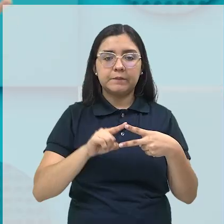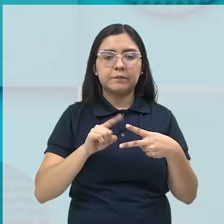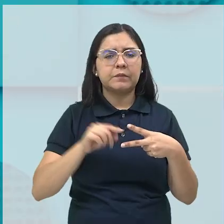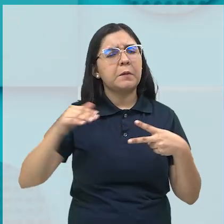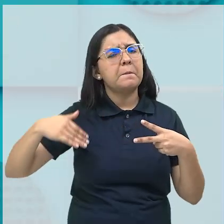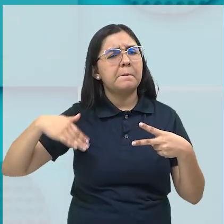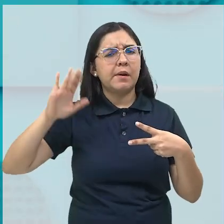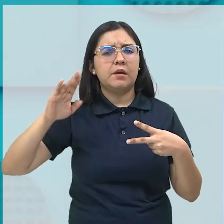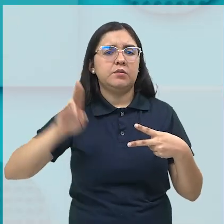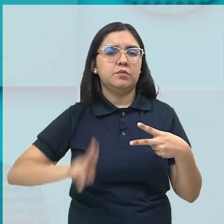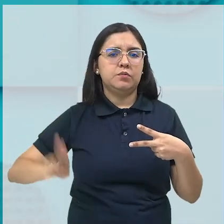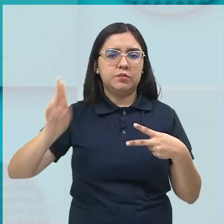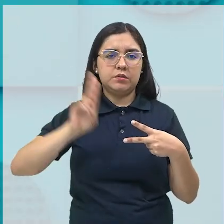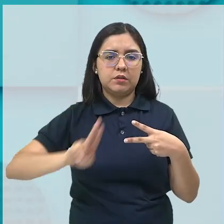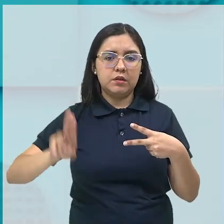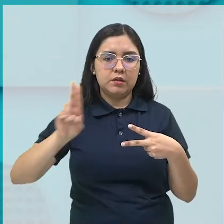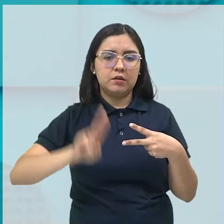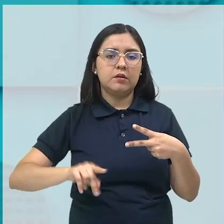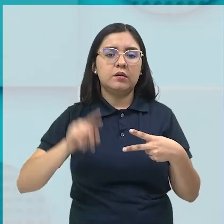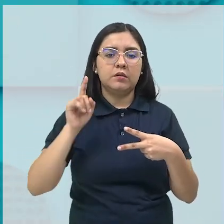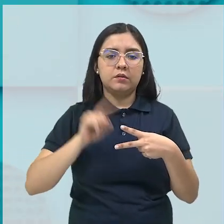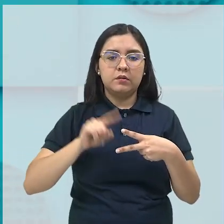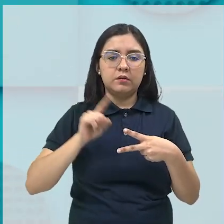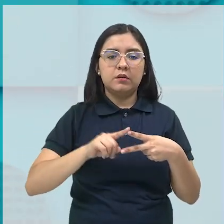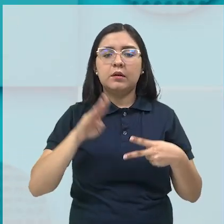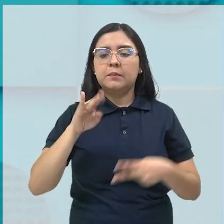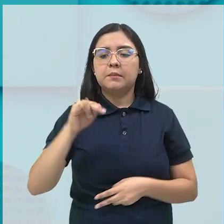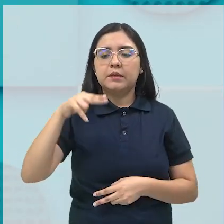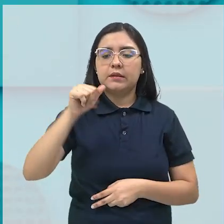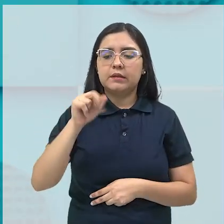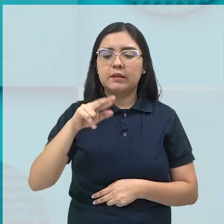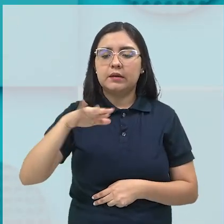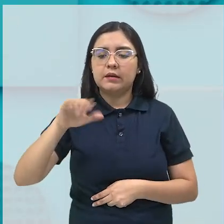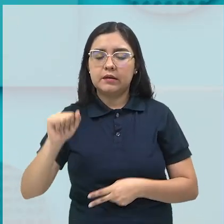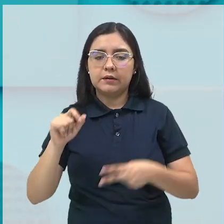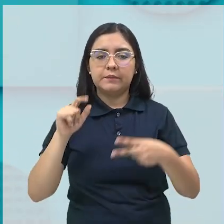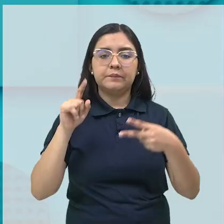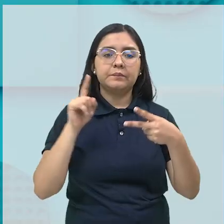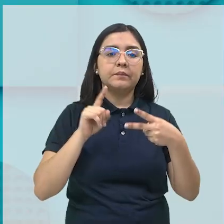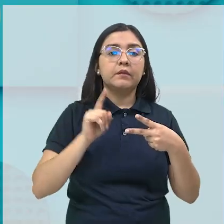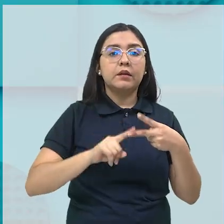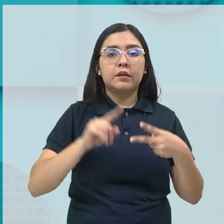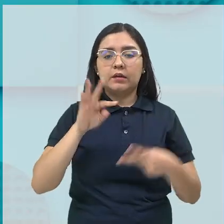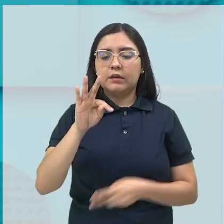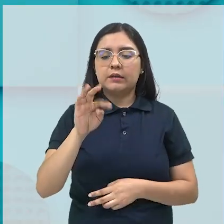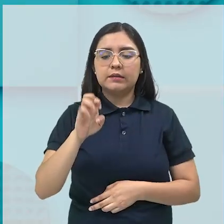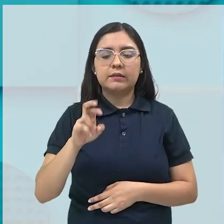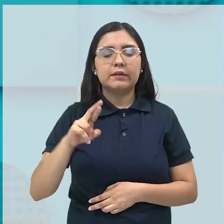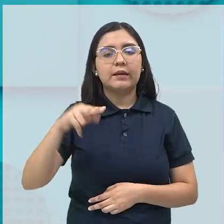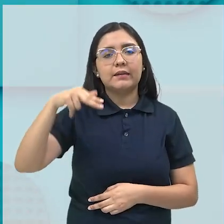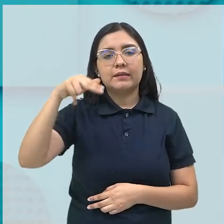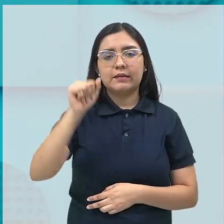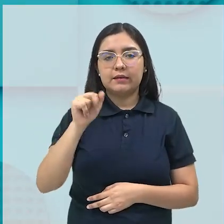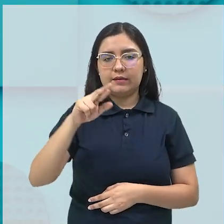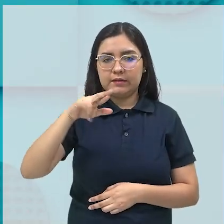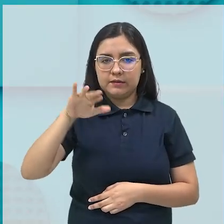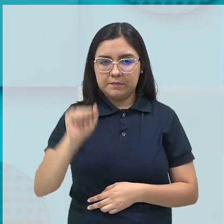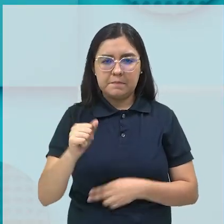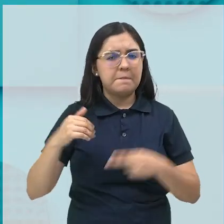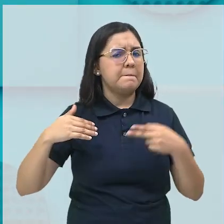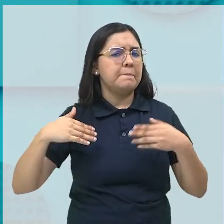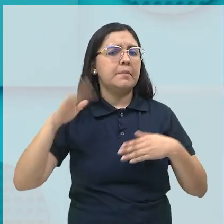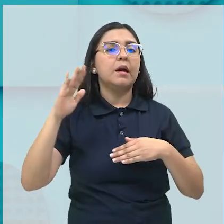mais utilizadas. Nós vamos ter a forma binária e a forma ternária, que nós dizemos que são as